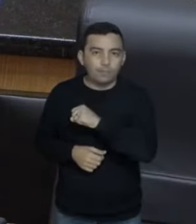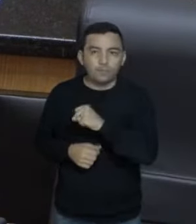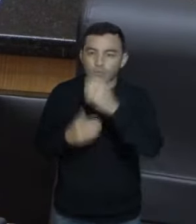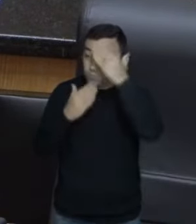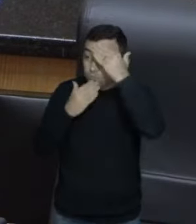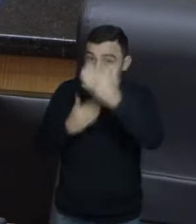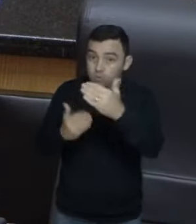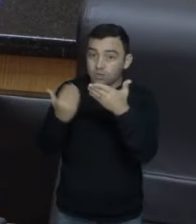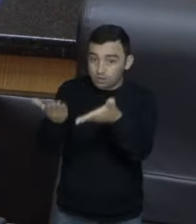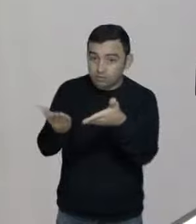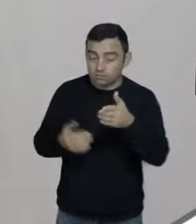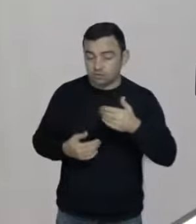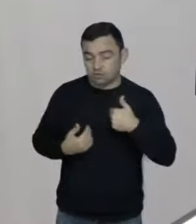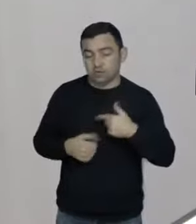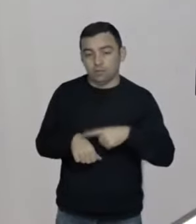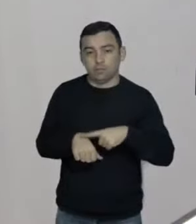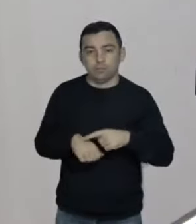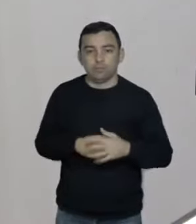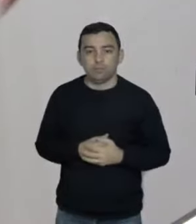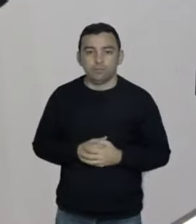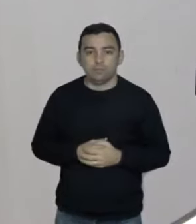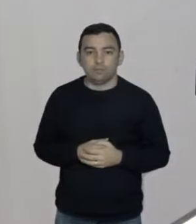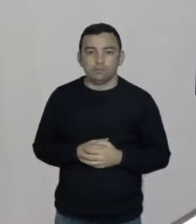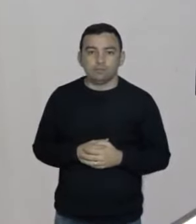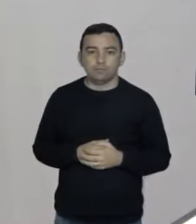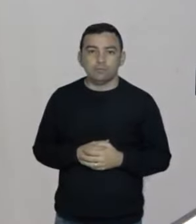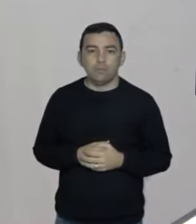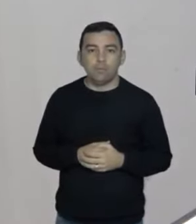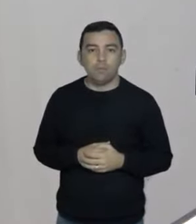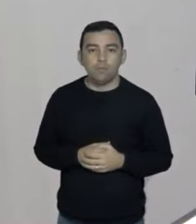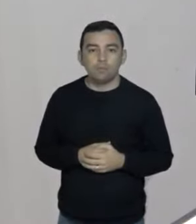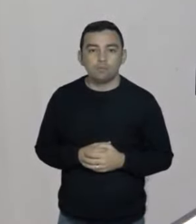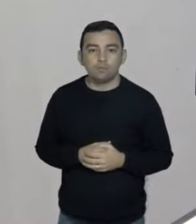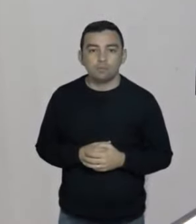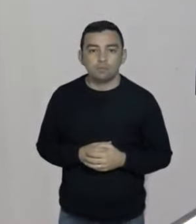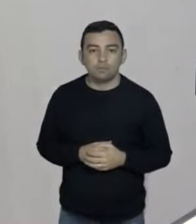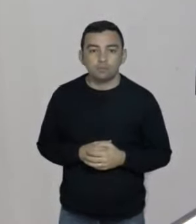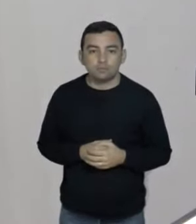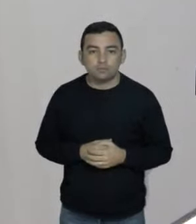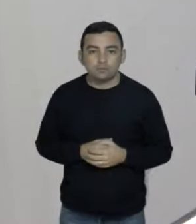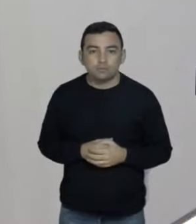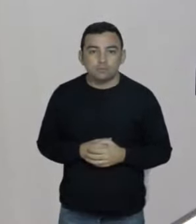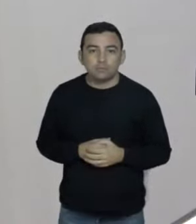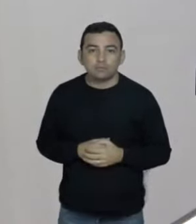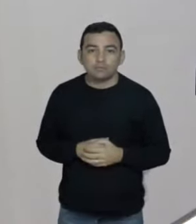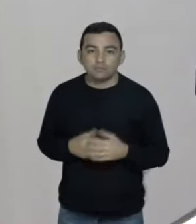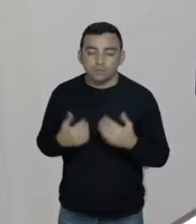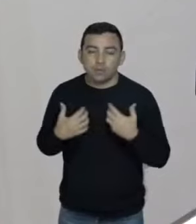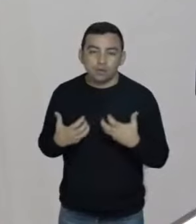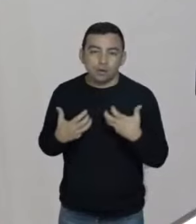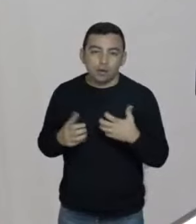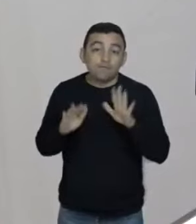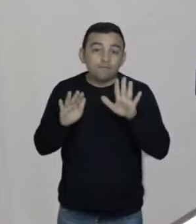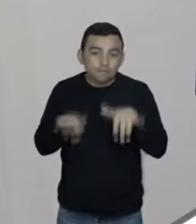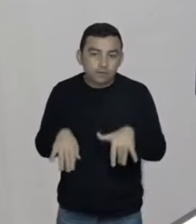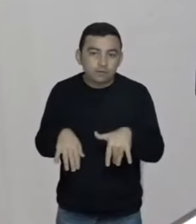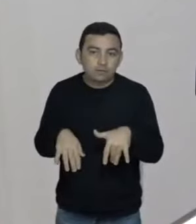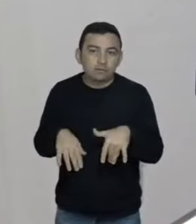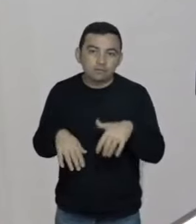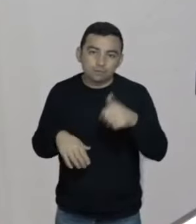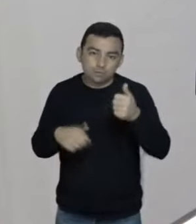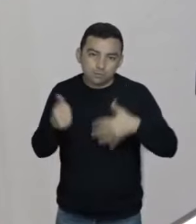obrigado pela parte obrigado eu queria só pedir mais um minuto só para finalizar minha minha fala mas é primeiro